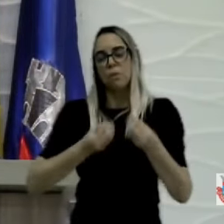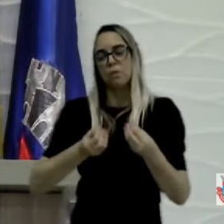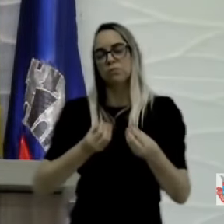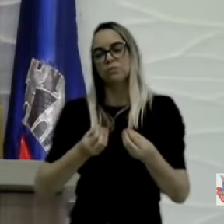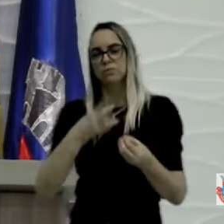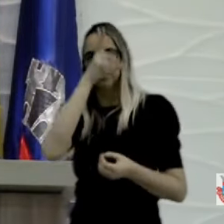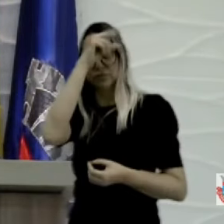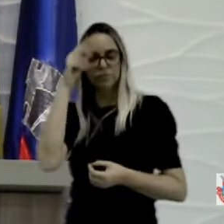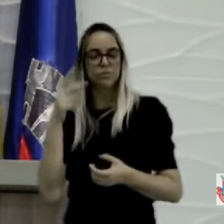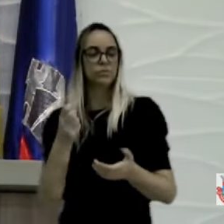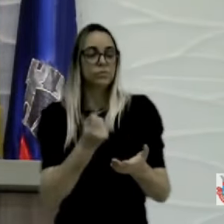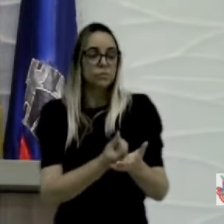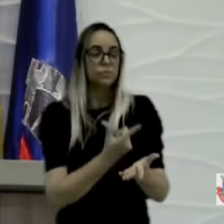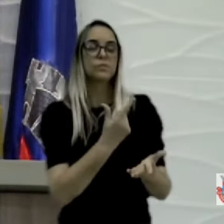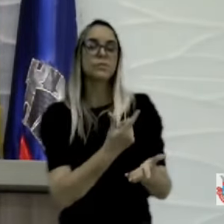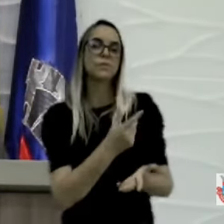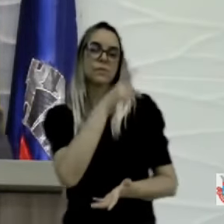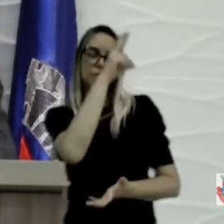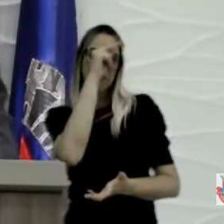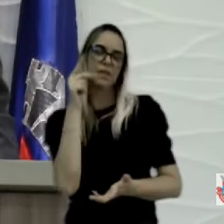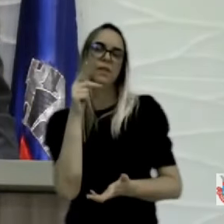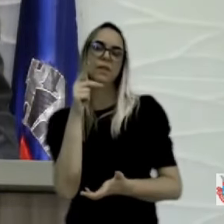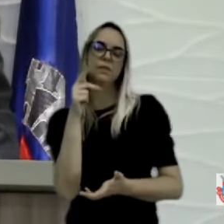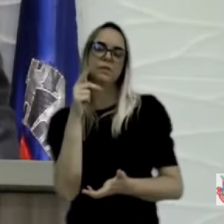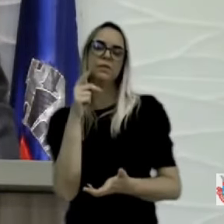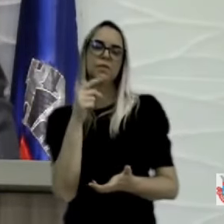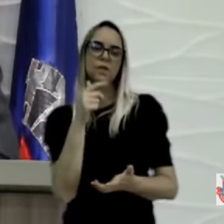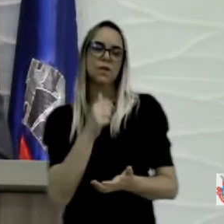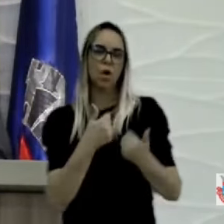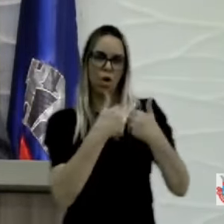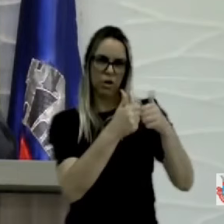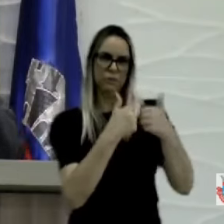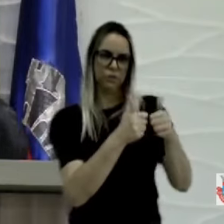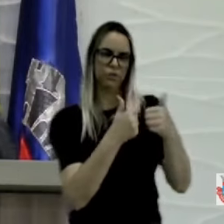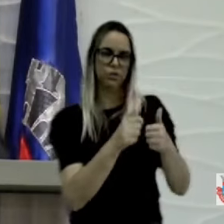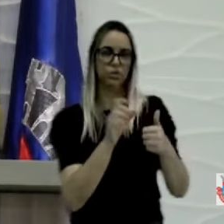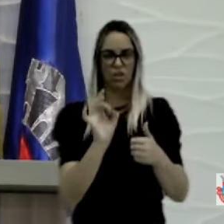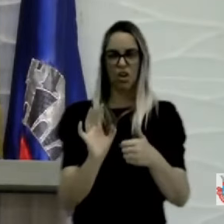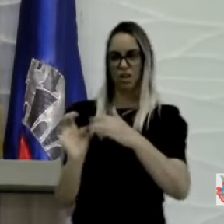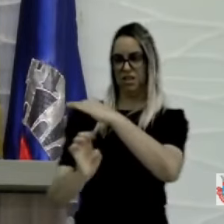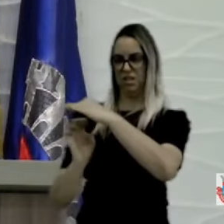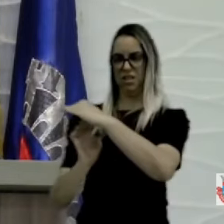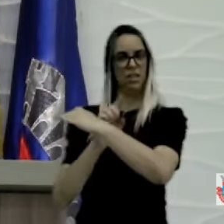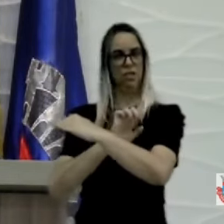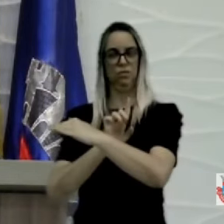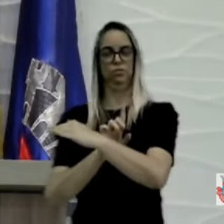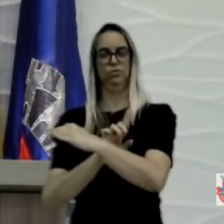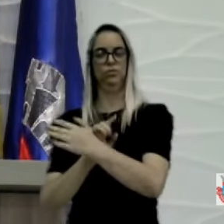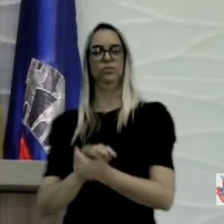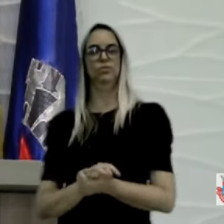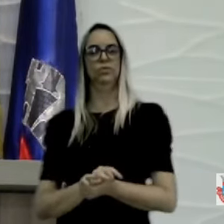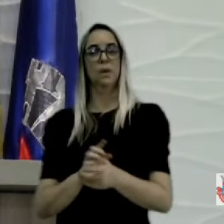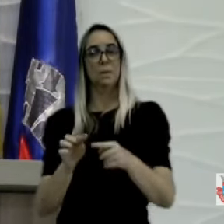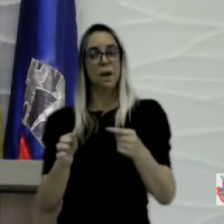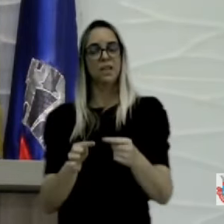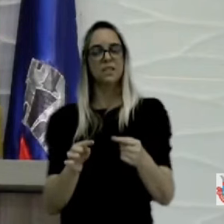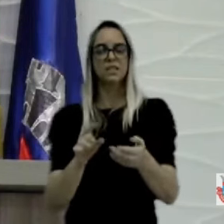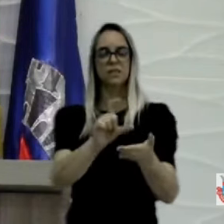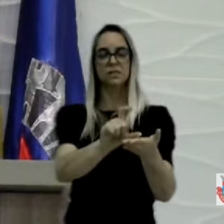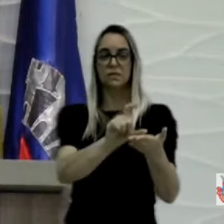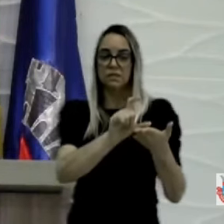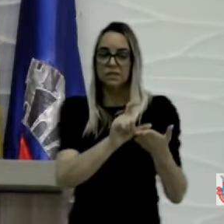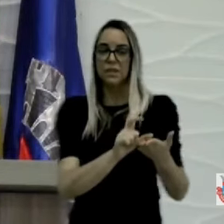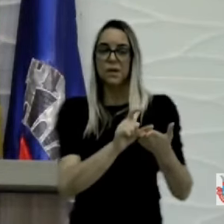ao proprietário do ônibus e não a firma terceirizadas. E com isso o dinheiro chegava a maior no bolso